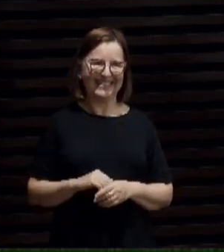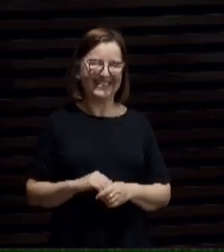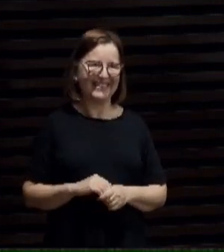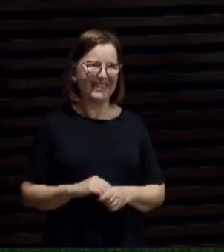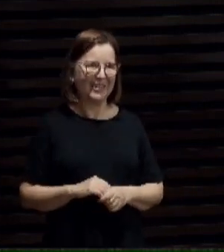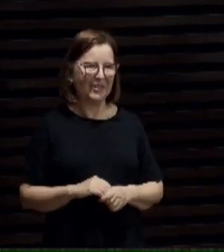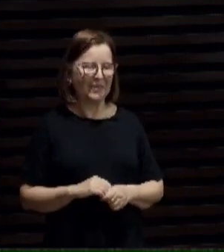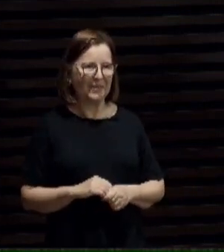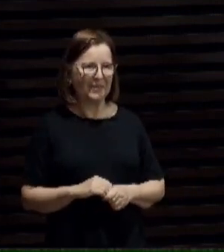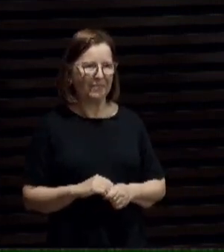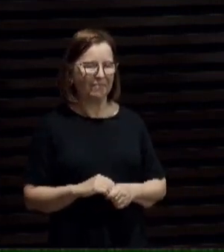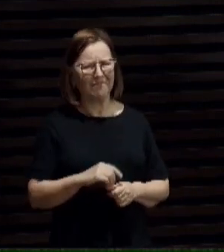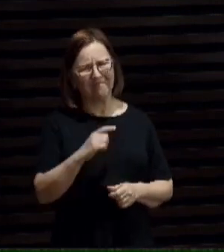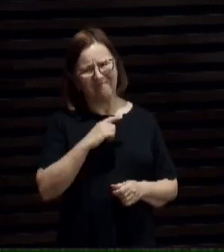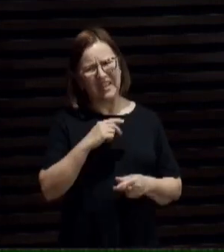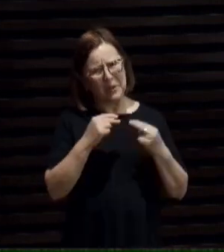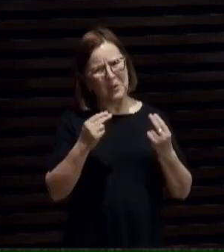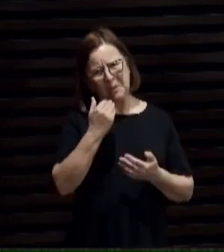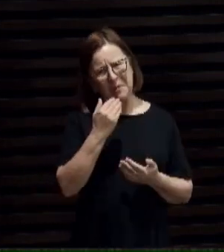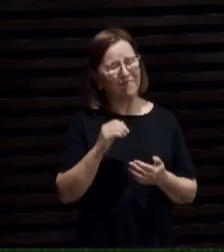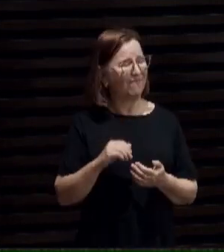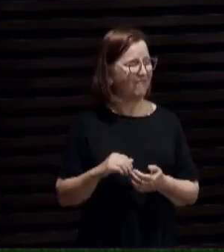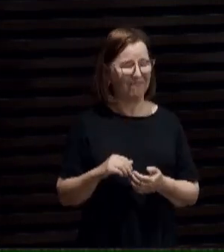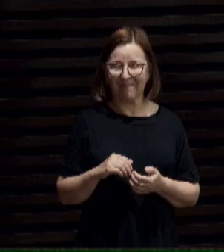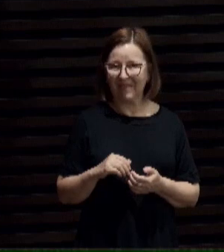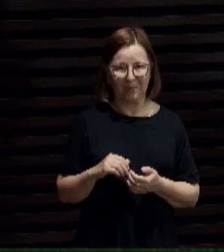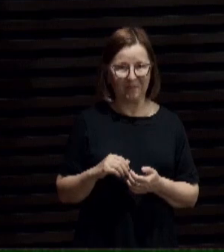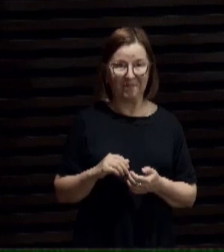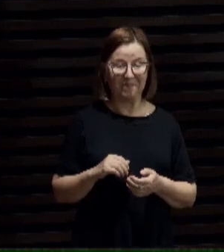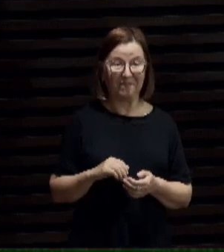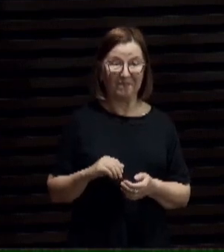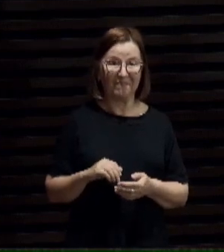Tem a coisa? Não. É no não que entra o sim.